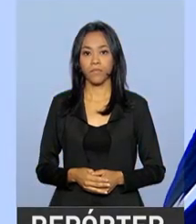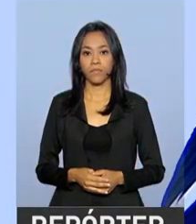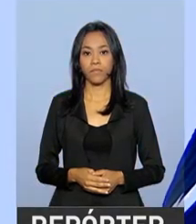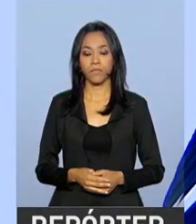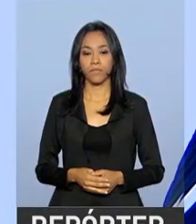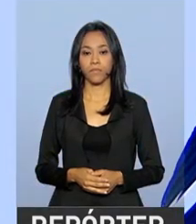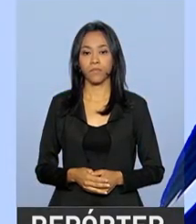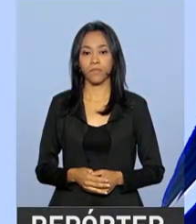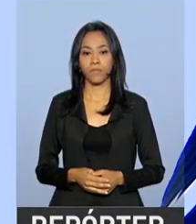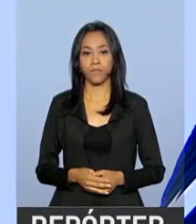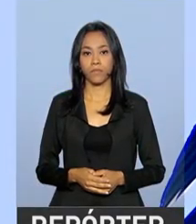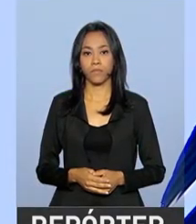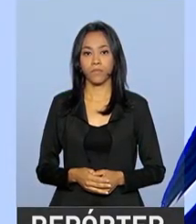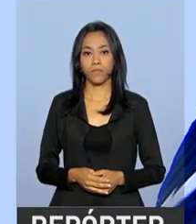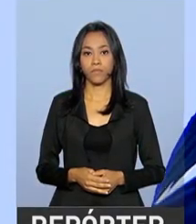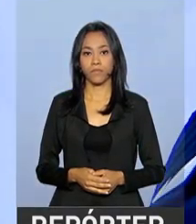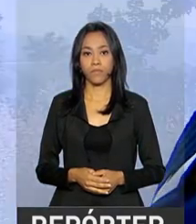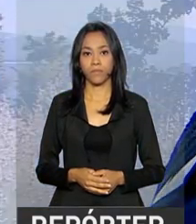dois corações,